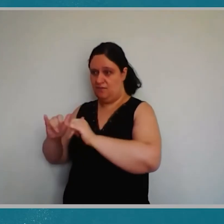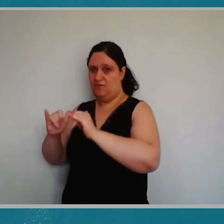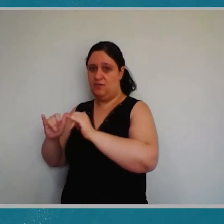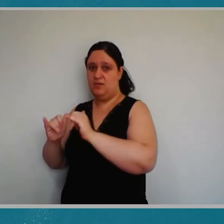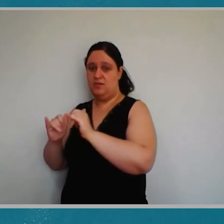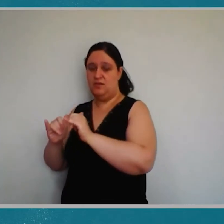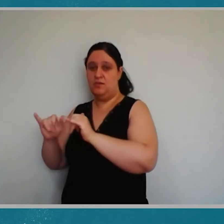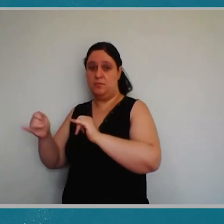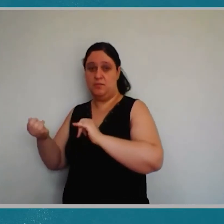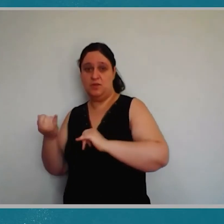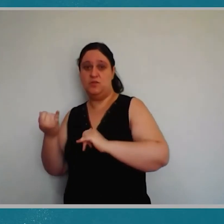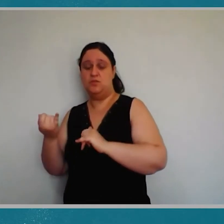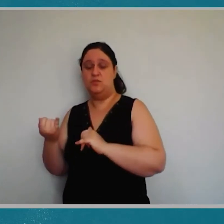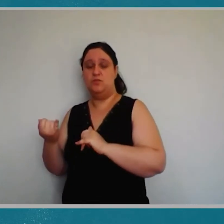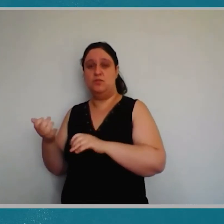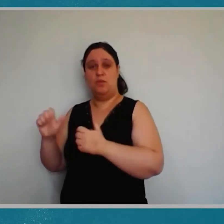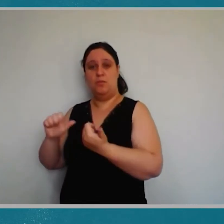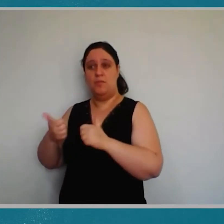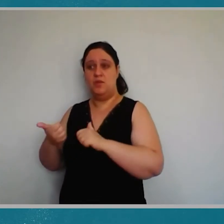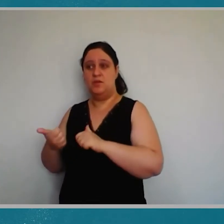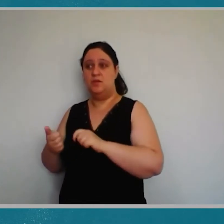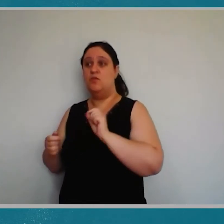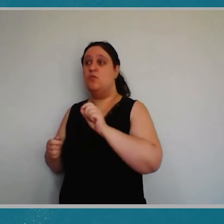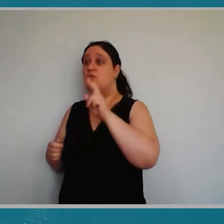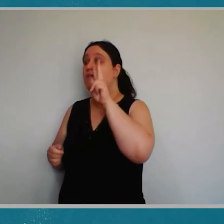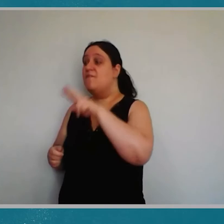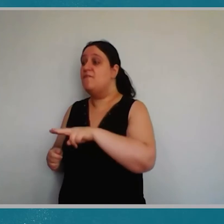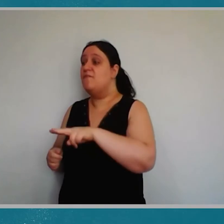veem. Os cegos veem.